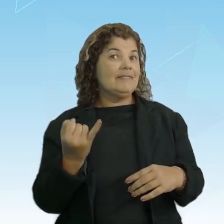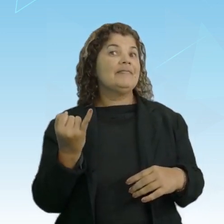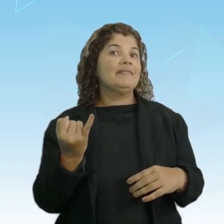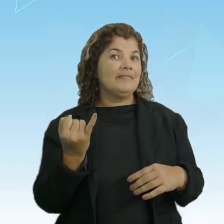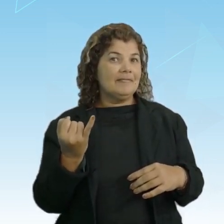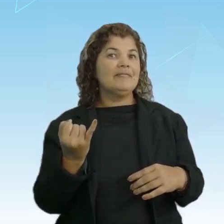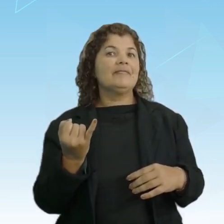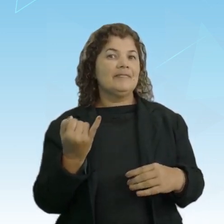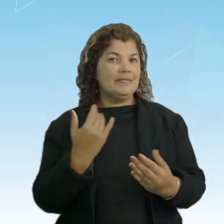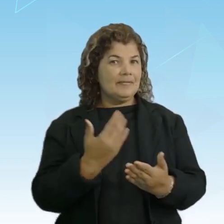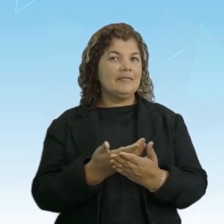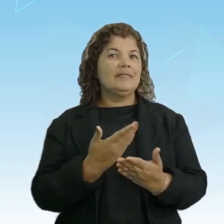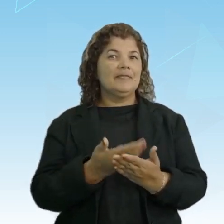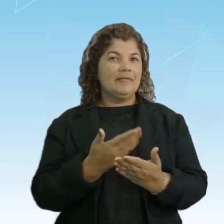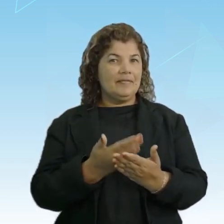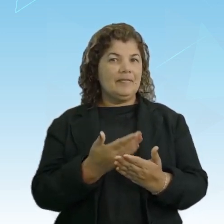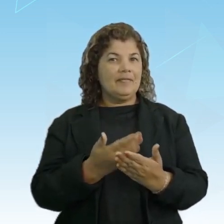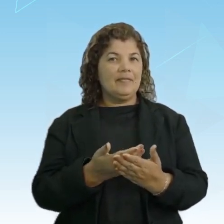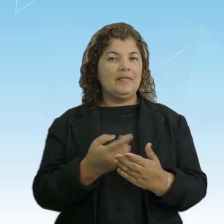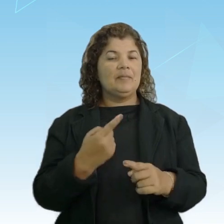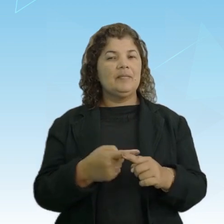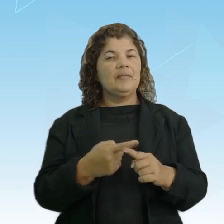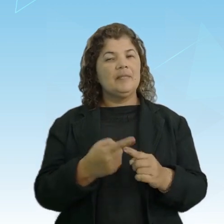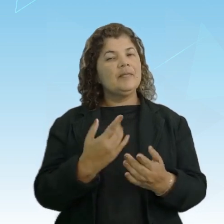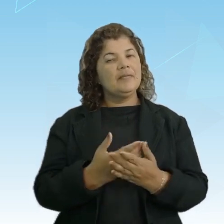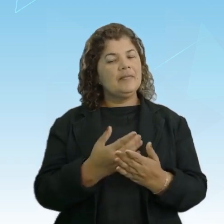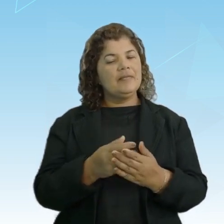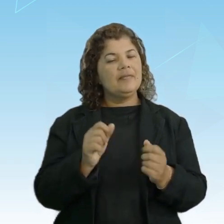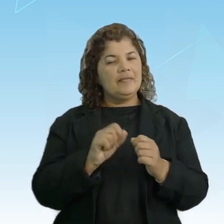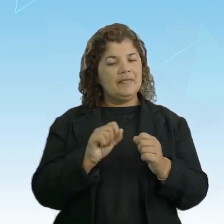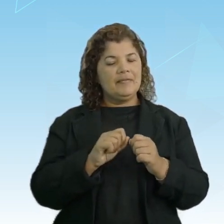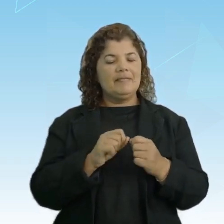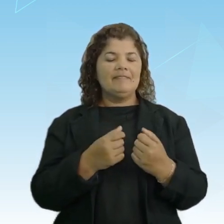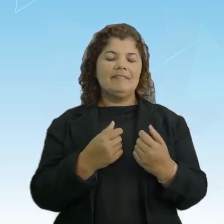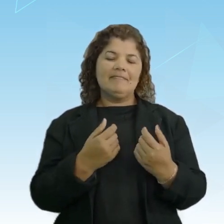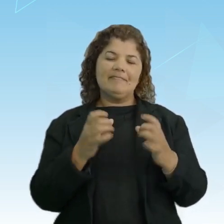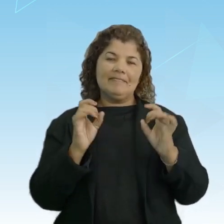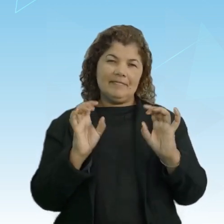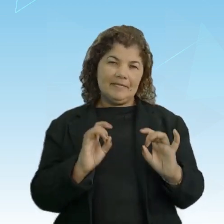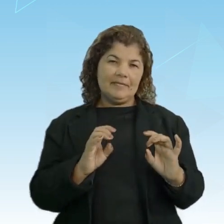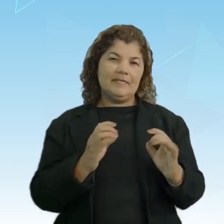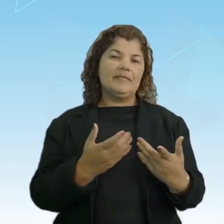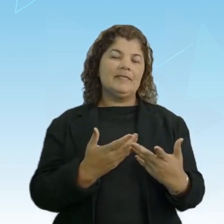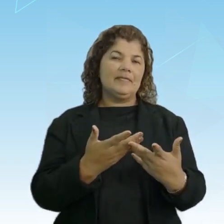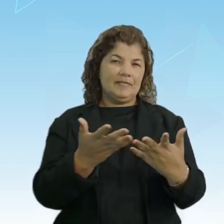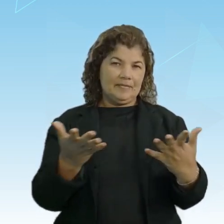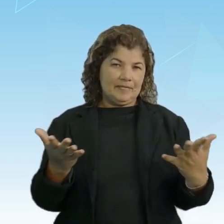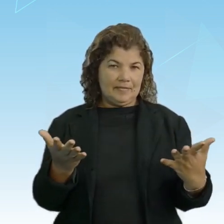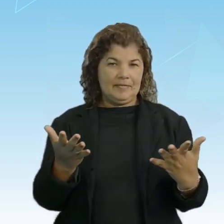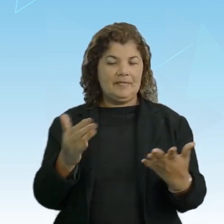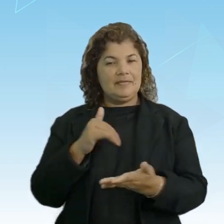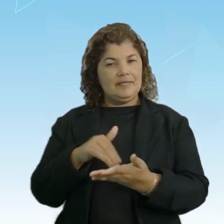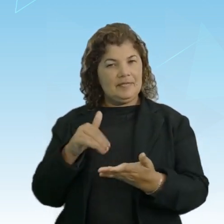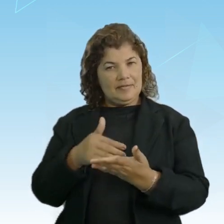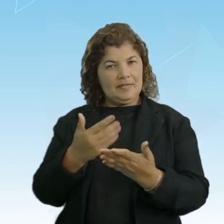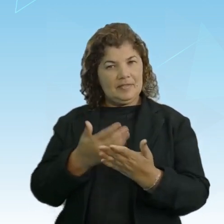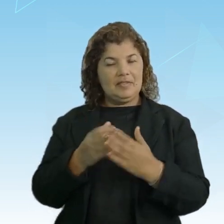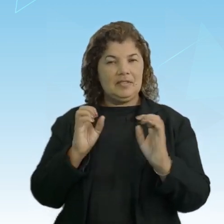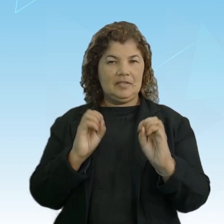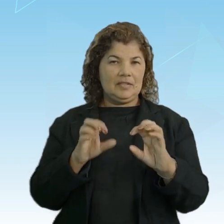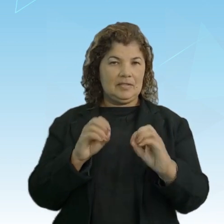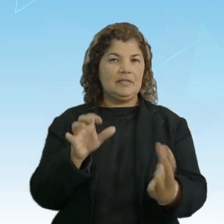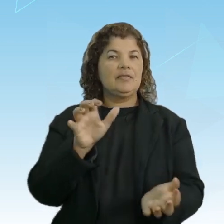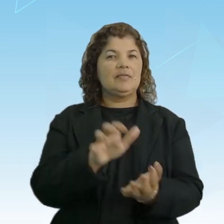aproveitem essa aula, né? Porque essa aula foi feita para vocês com todo carinho, por nós da Secretaria de Educação do Estado de